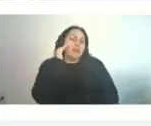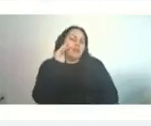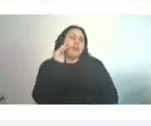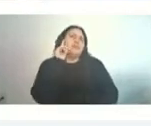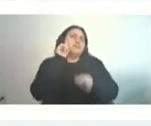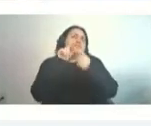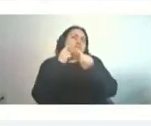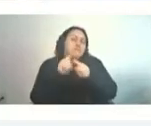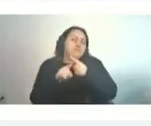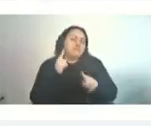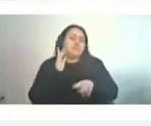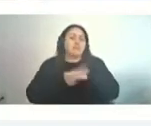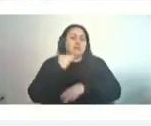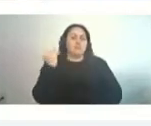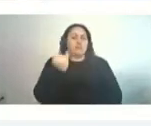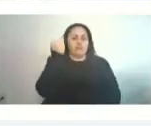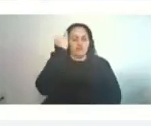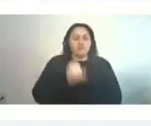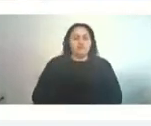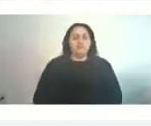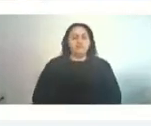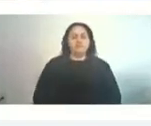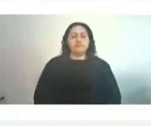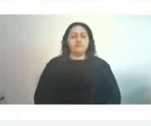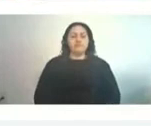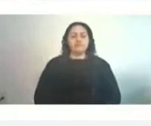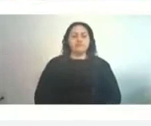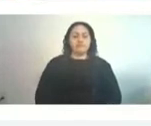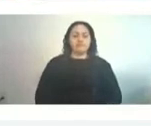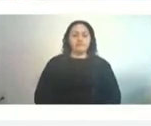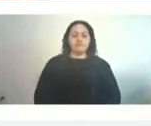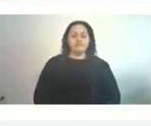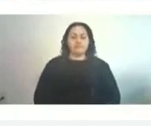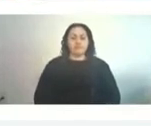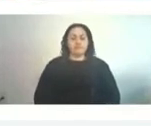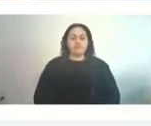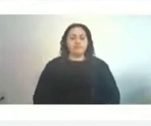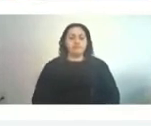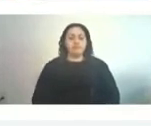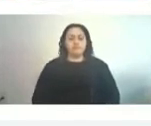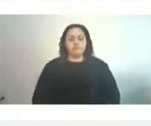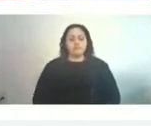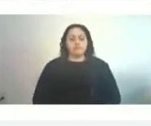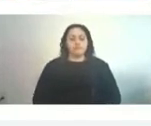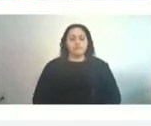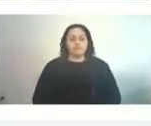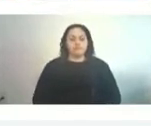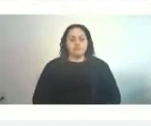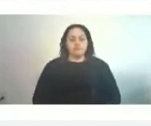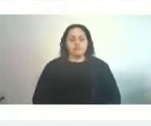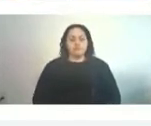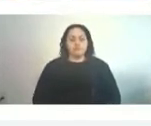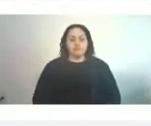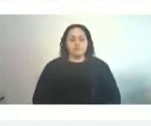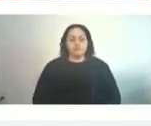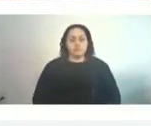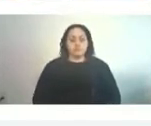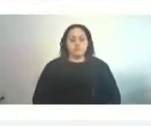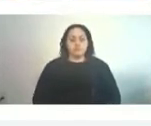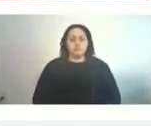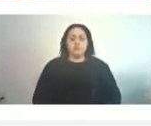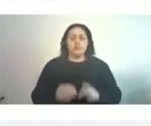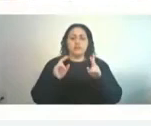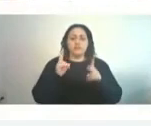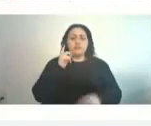eles. Isso sempre em relação a essa reflexão crítica entre teoria e prática, né, que é a reflexão